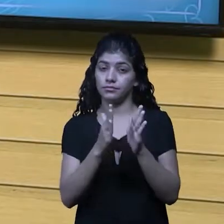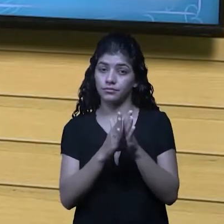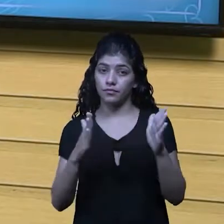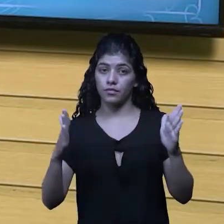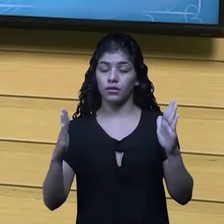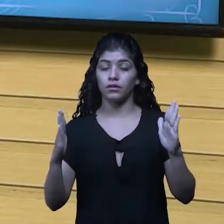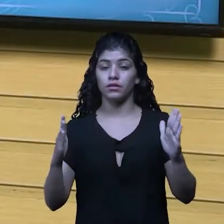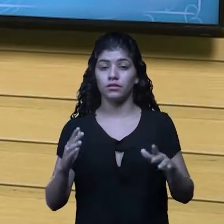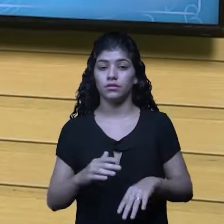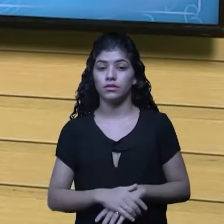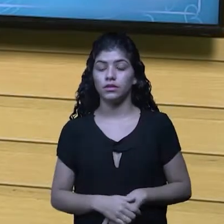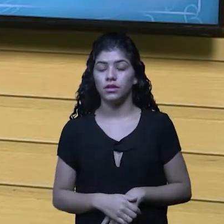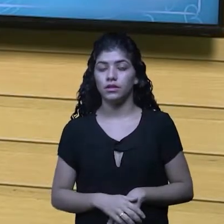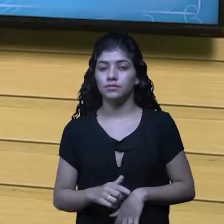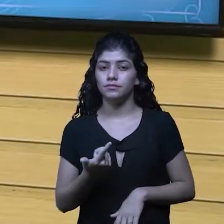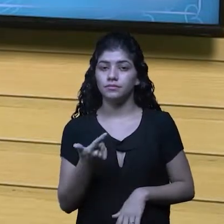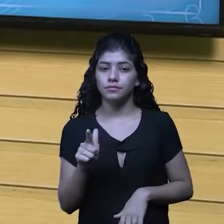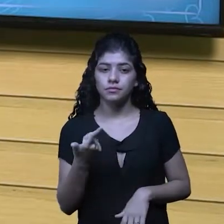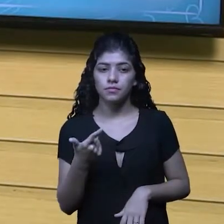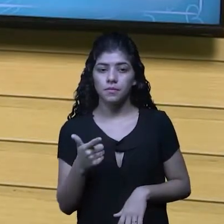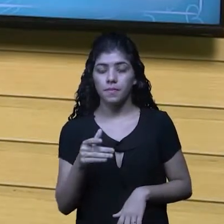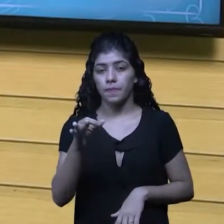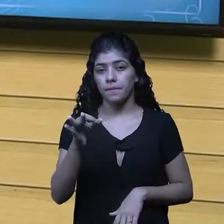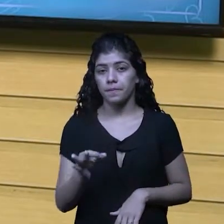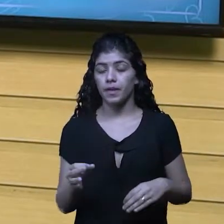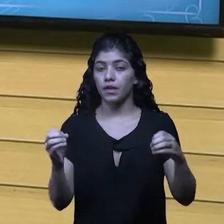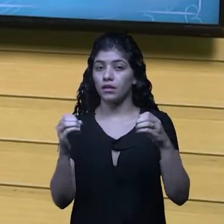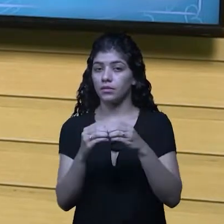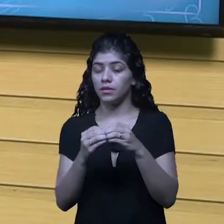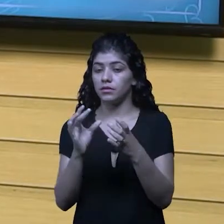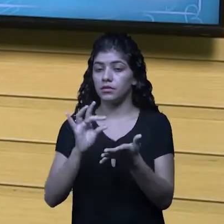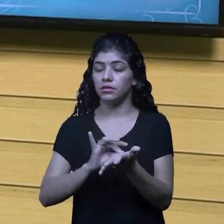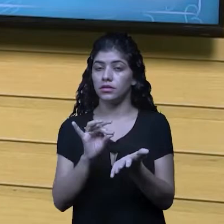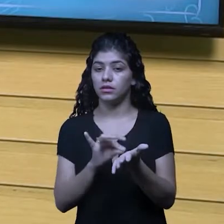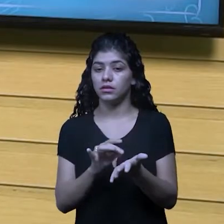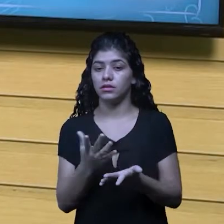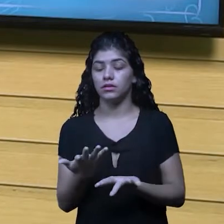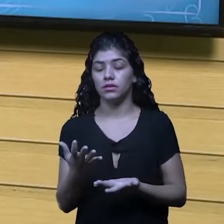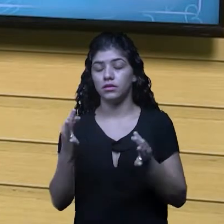seja, menor é a certeza de que aquele valor está próximo do real.